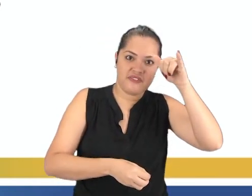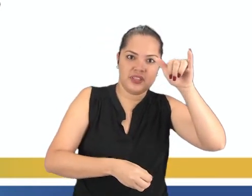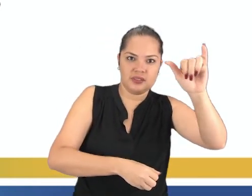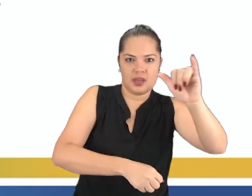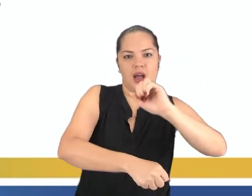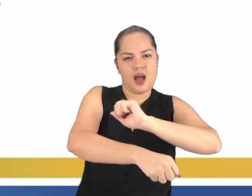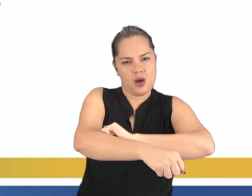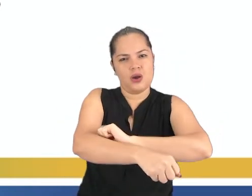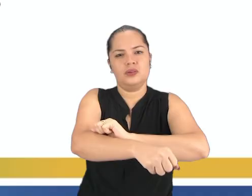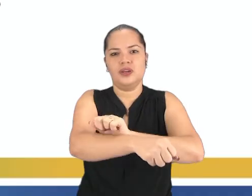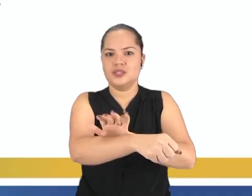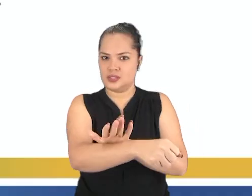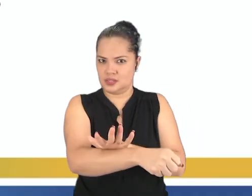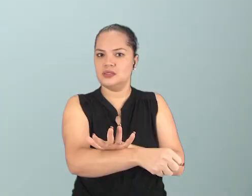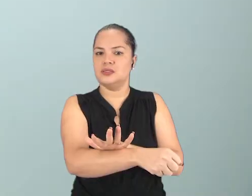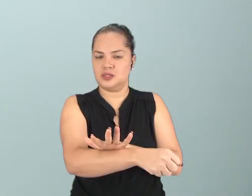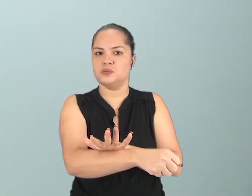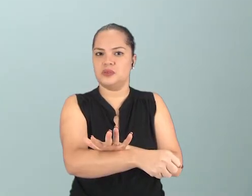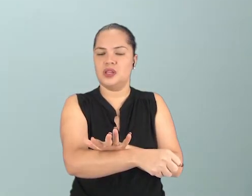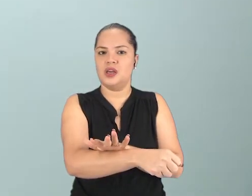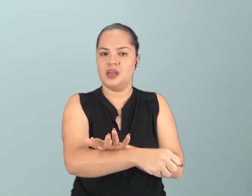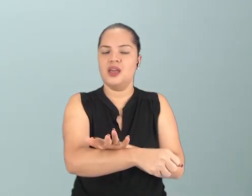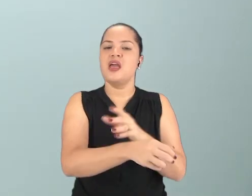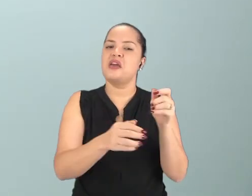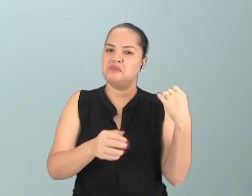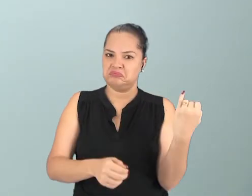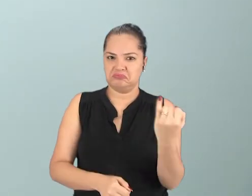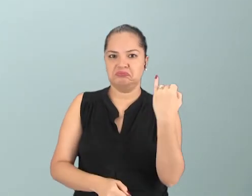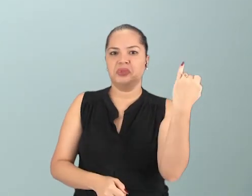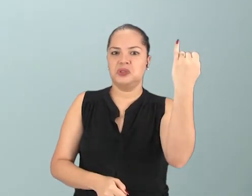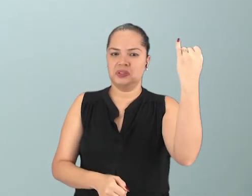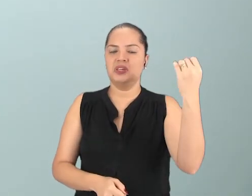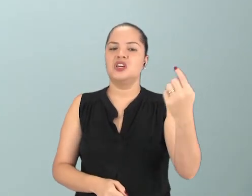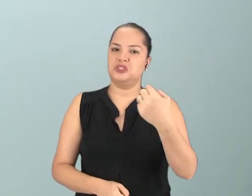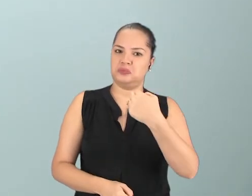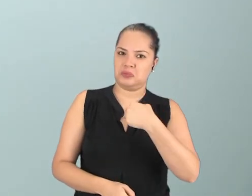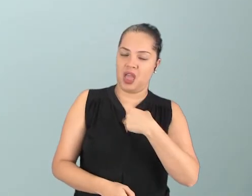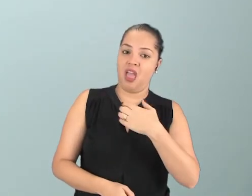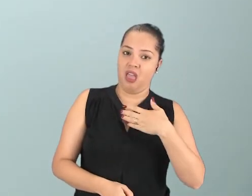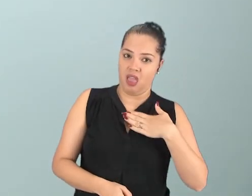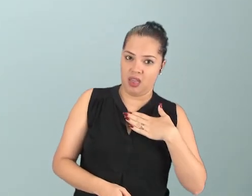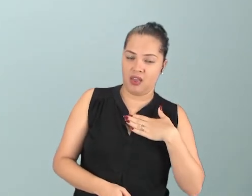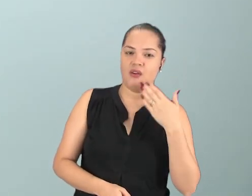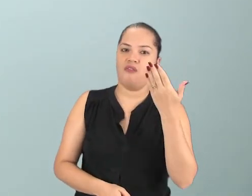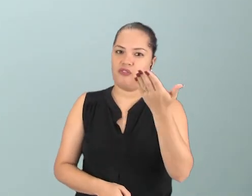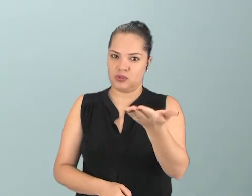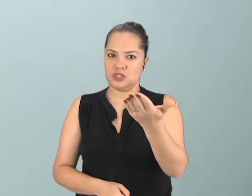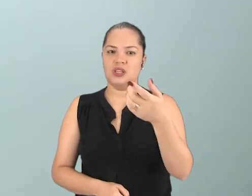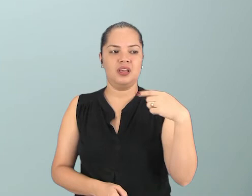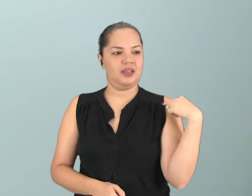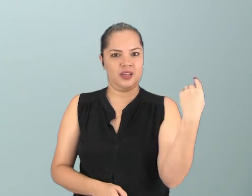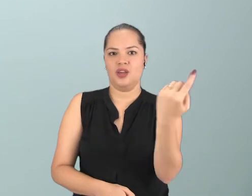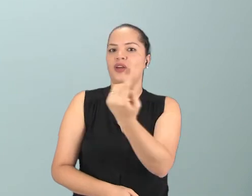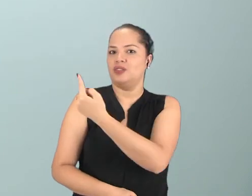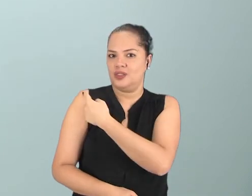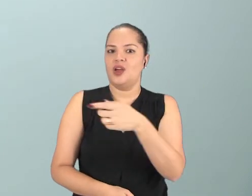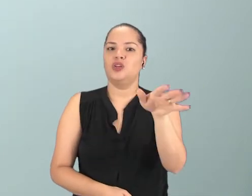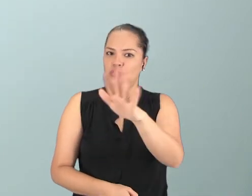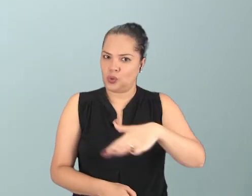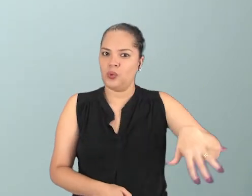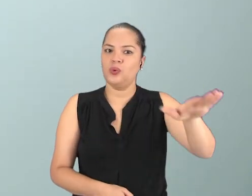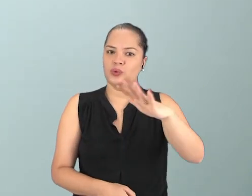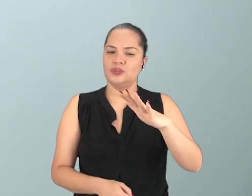Então, antirracistas, esse papel, gente, é nosso, é seu, é meu. Então, exercite esses pontos que nós colocamos hoje. Por